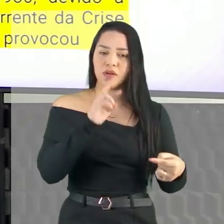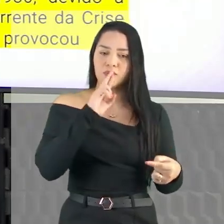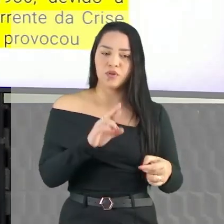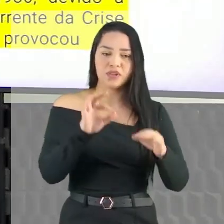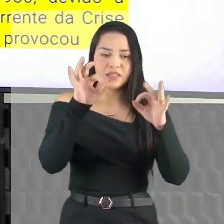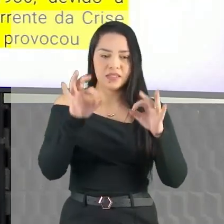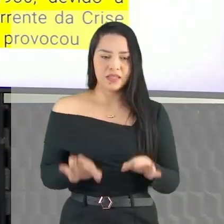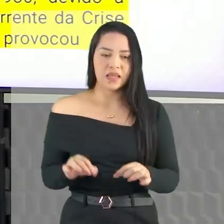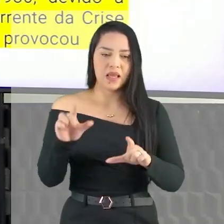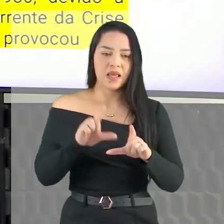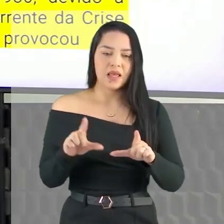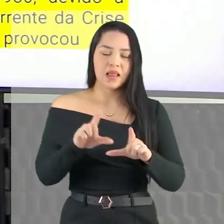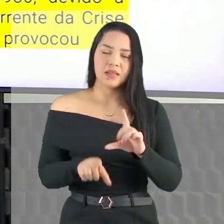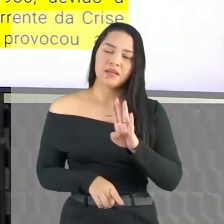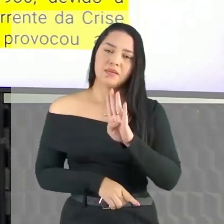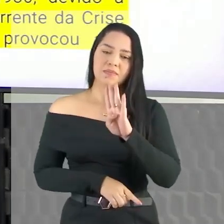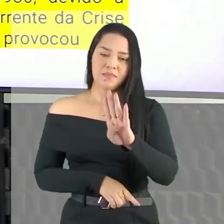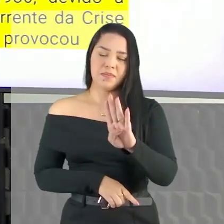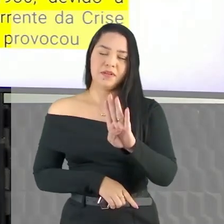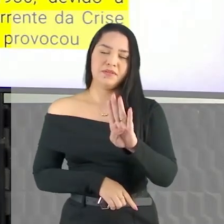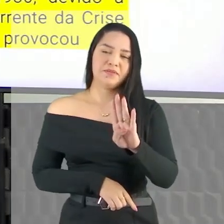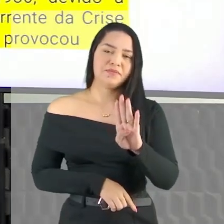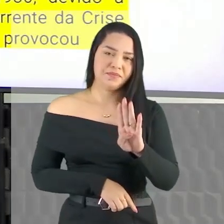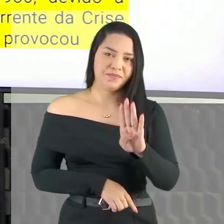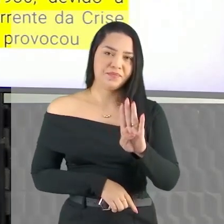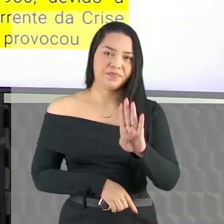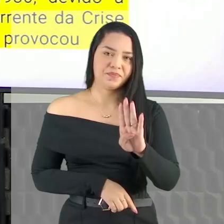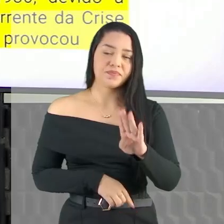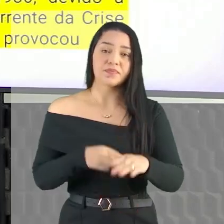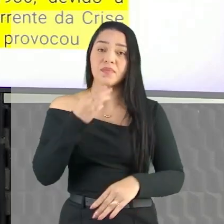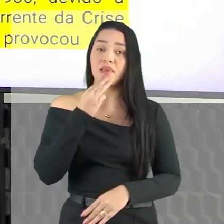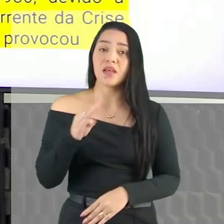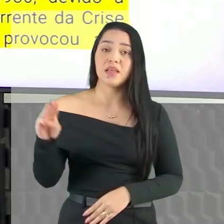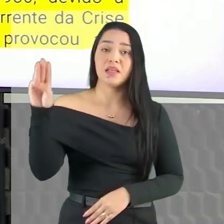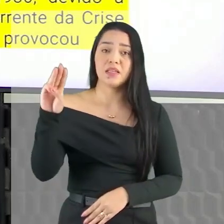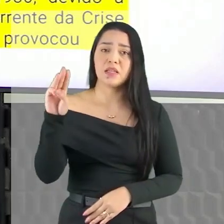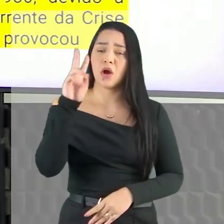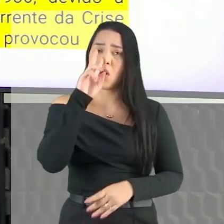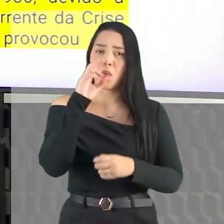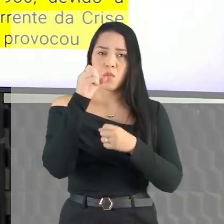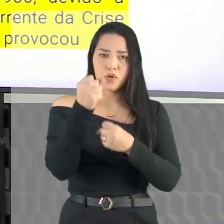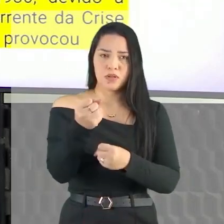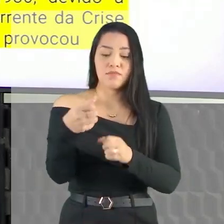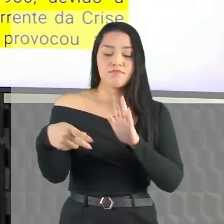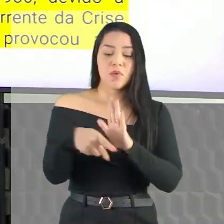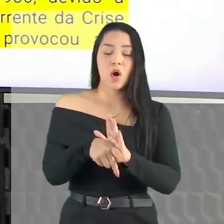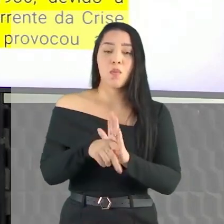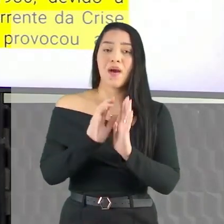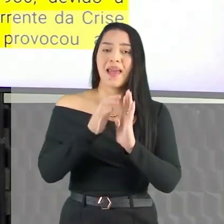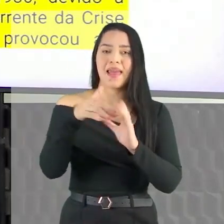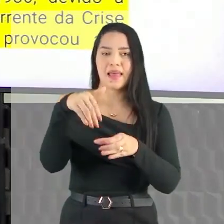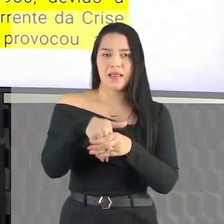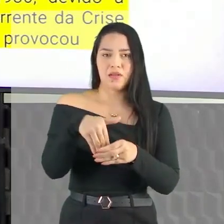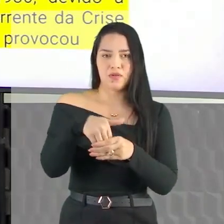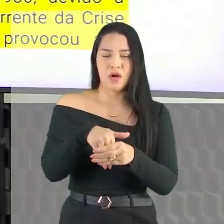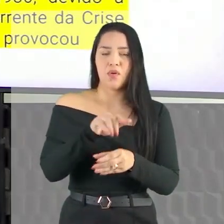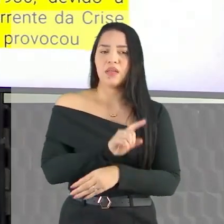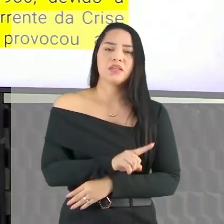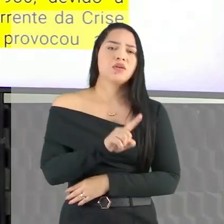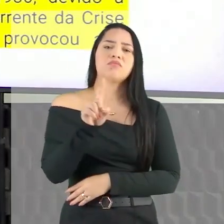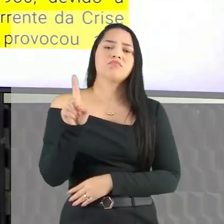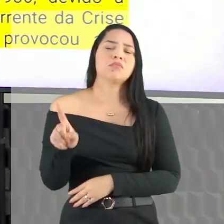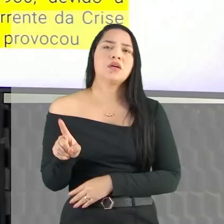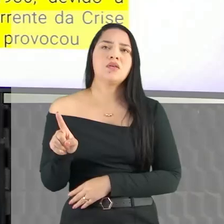resposta certa aqui é a letra B. Então, Hitler chega ao poder a partir da via eleitoral. Então, não